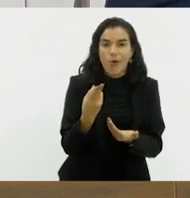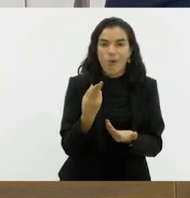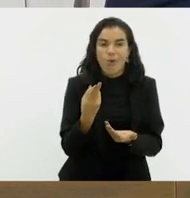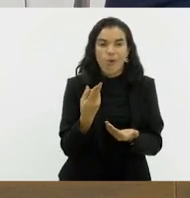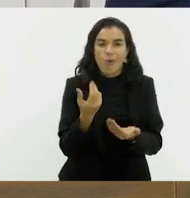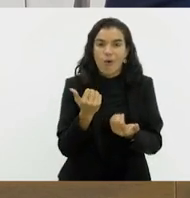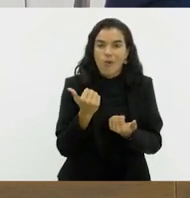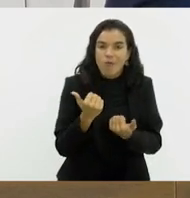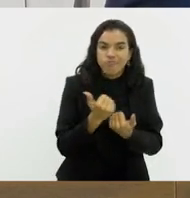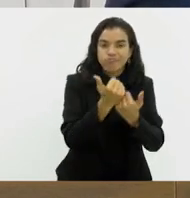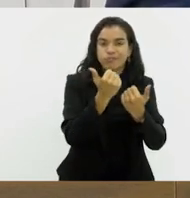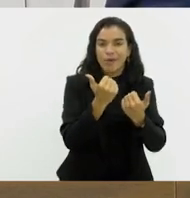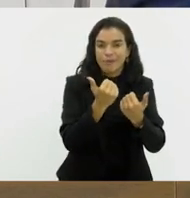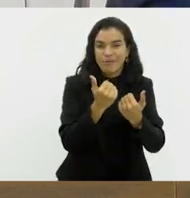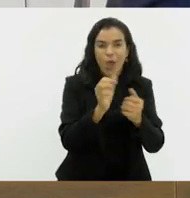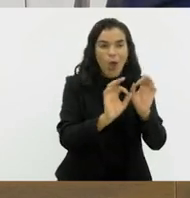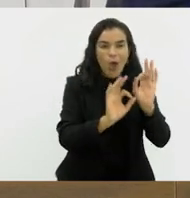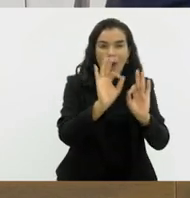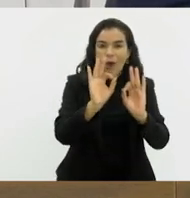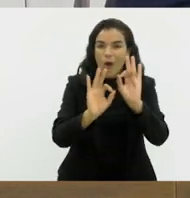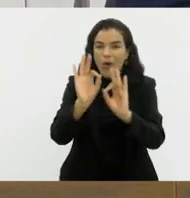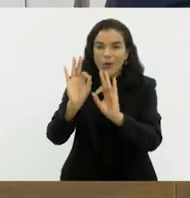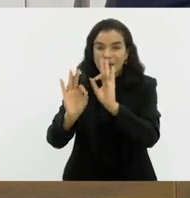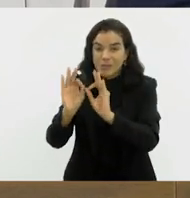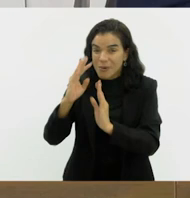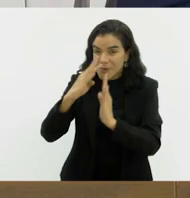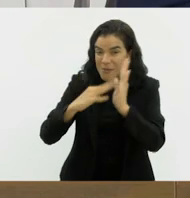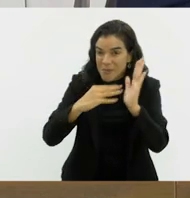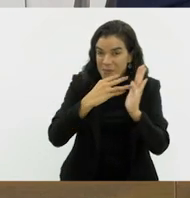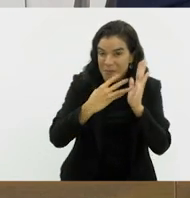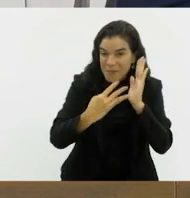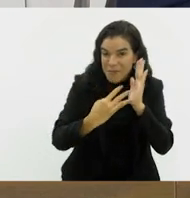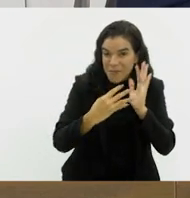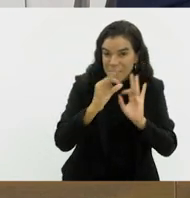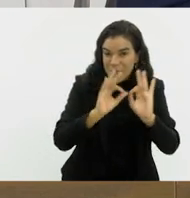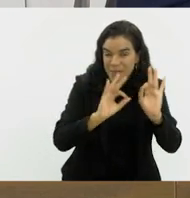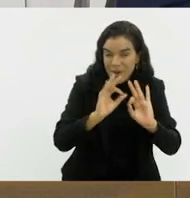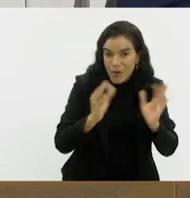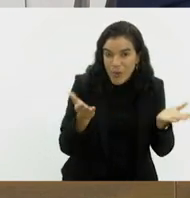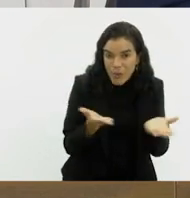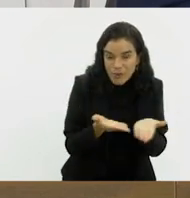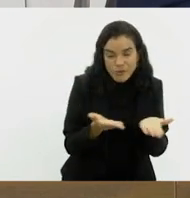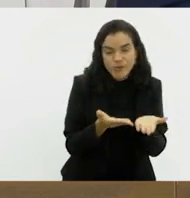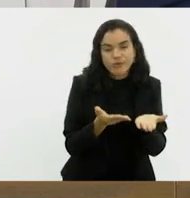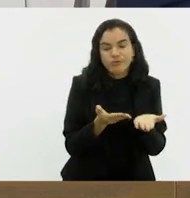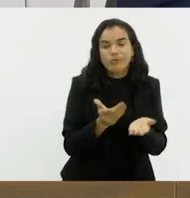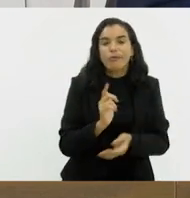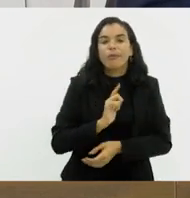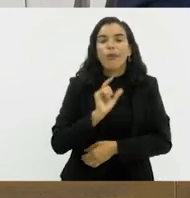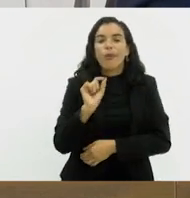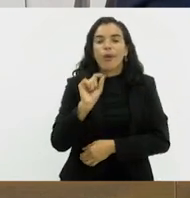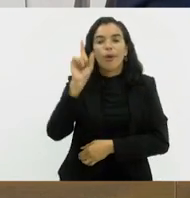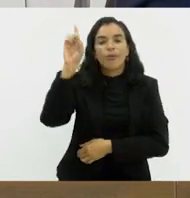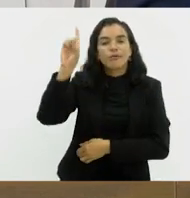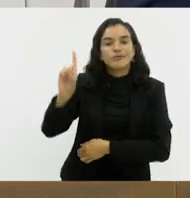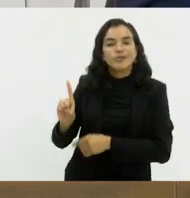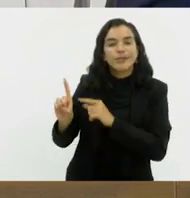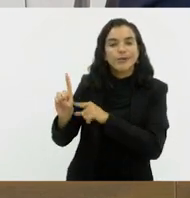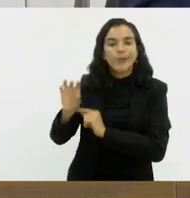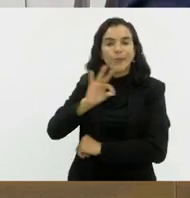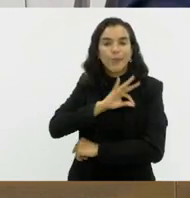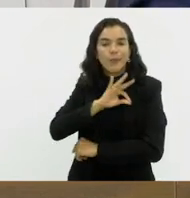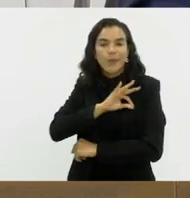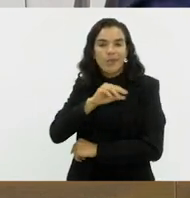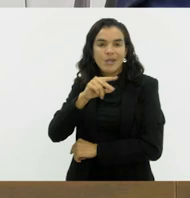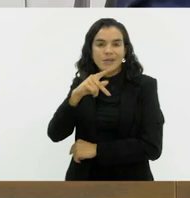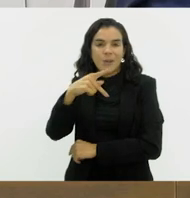contribuição para a organização desse plano hoje no local. O que tem é um diretor policial penal